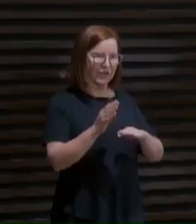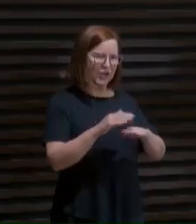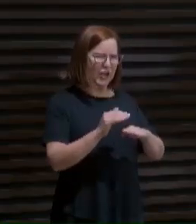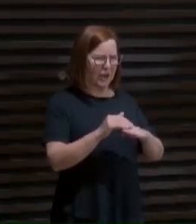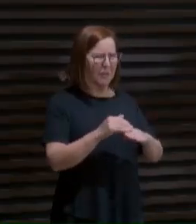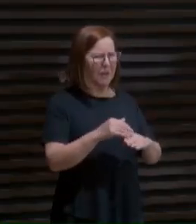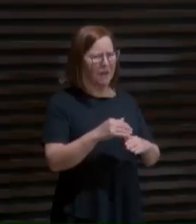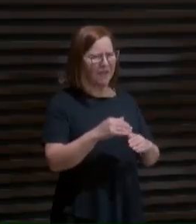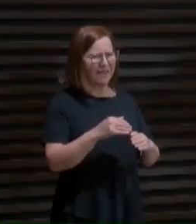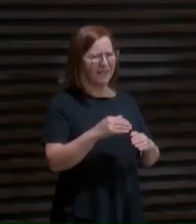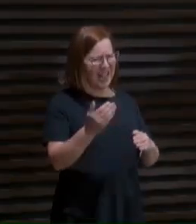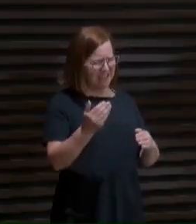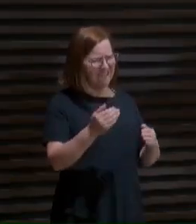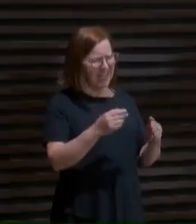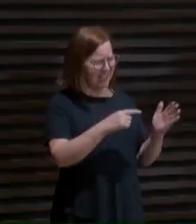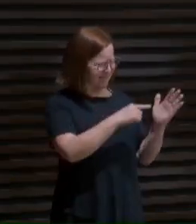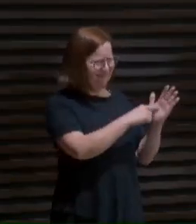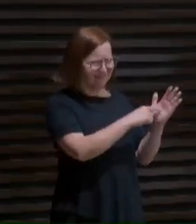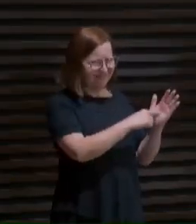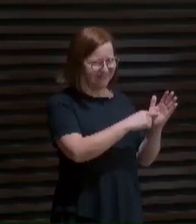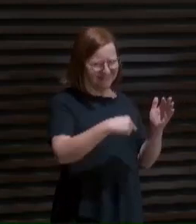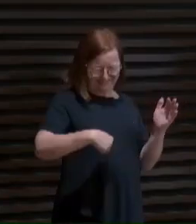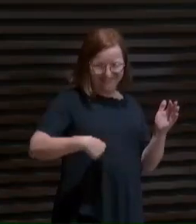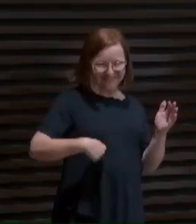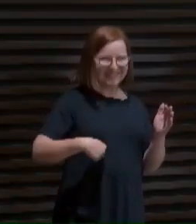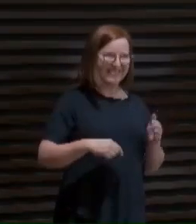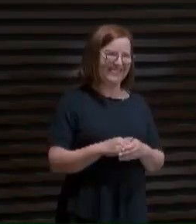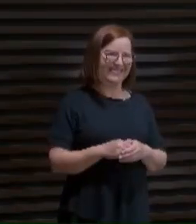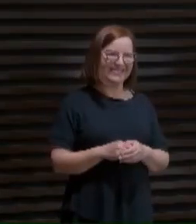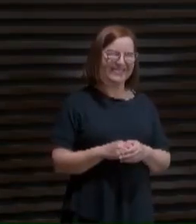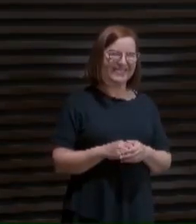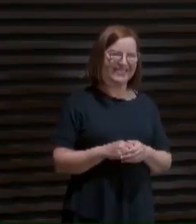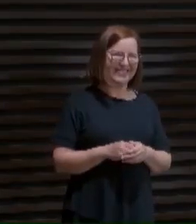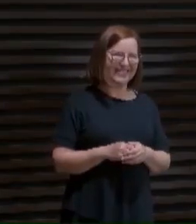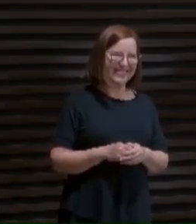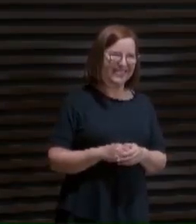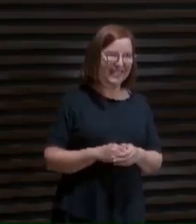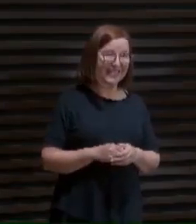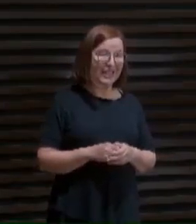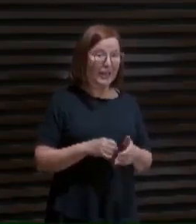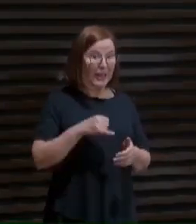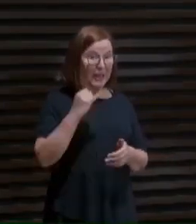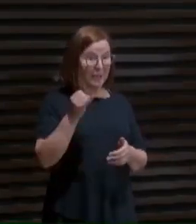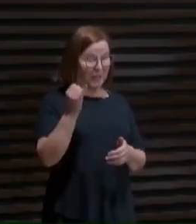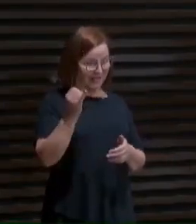colocando a mão na ferida e no seu lado. É importante que se diga que os discípulos não